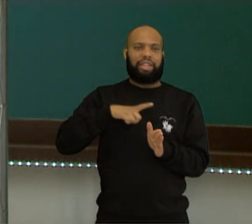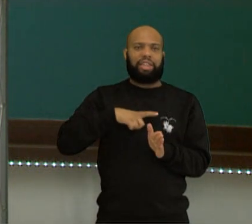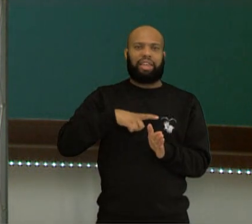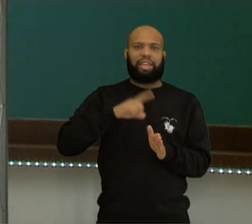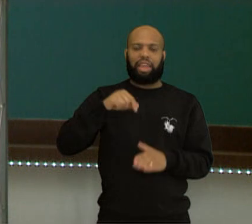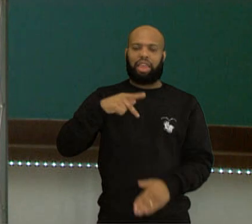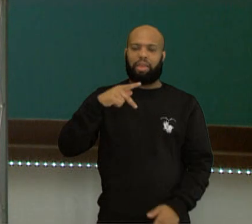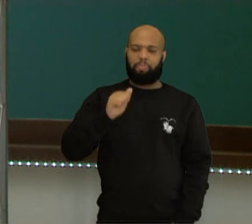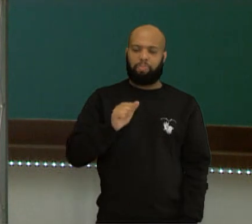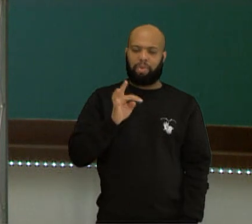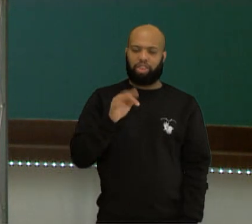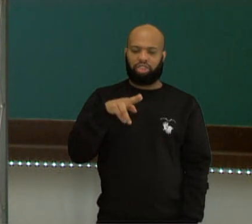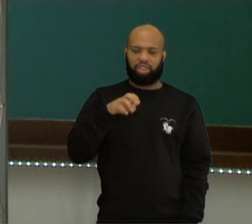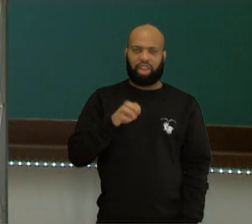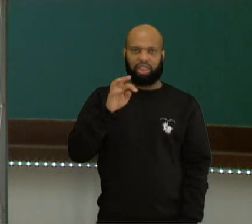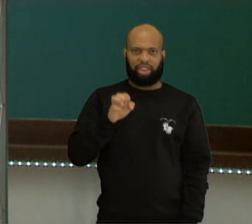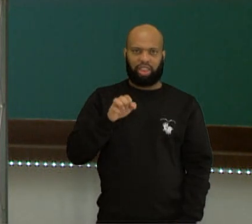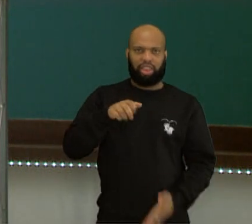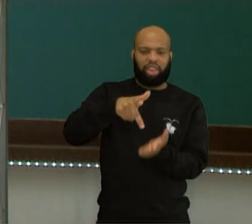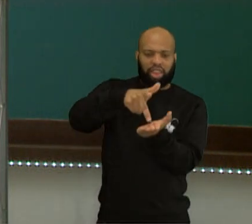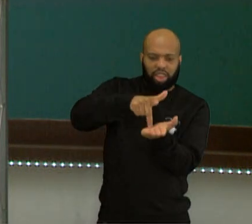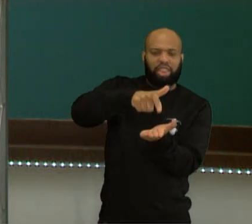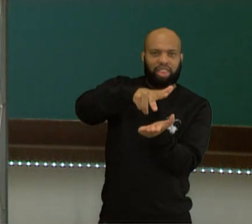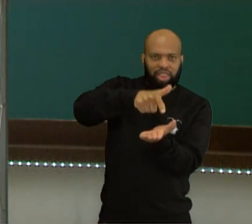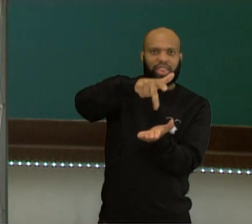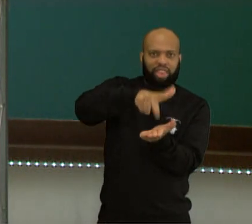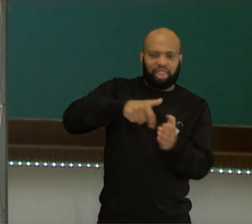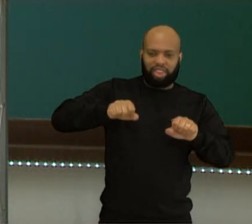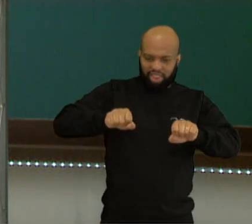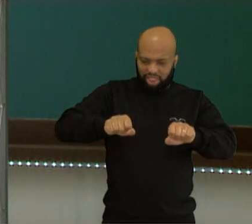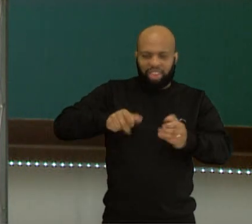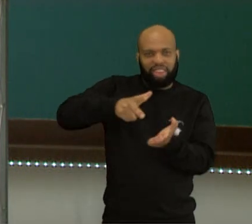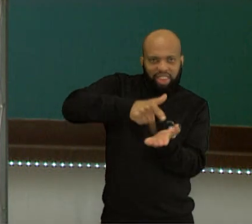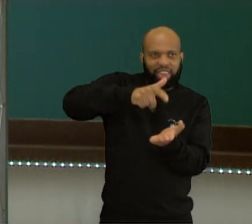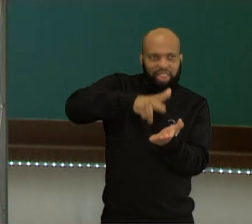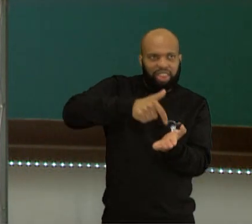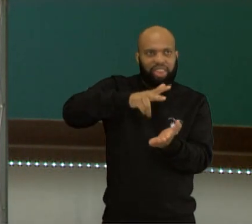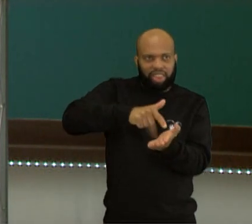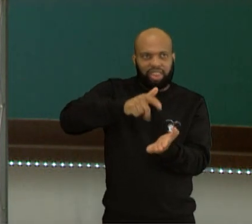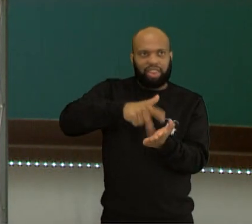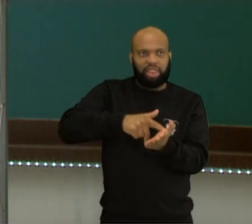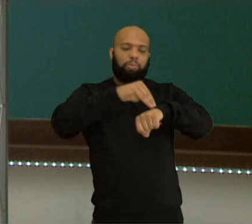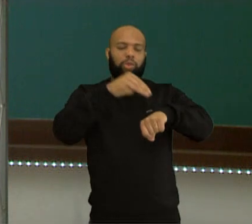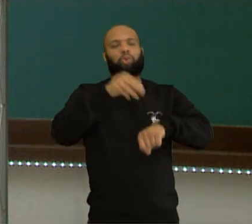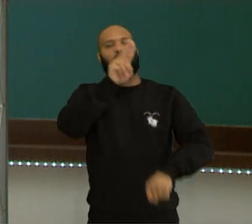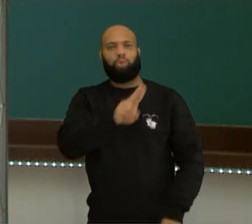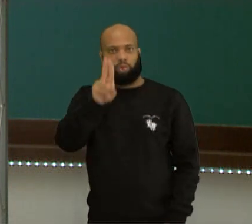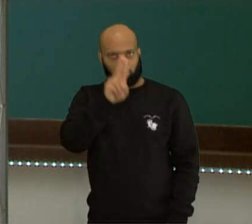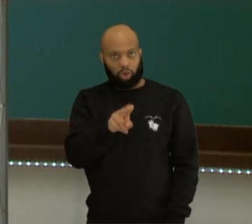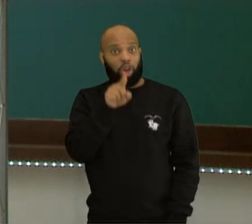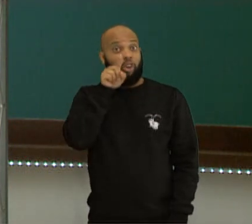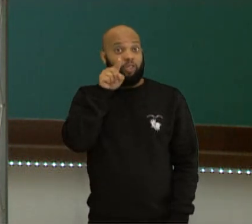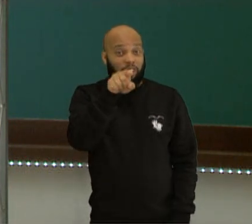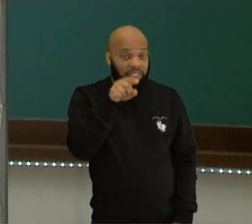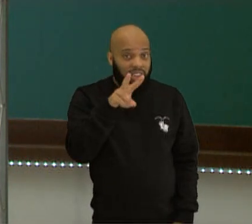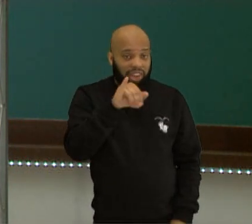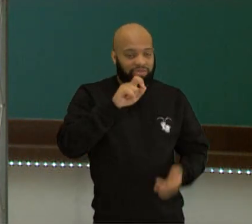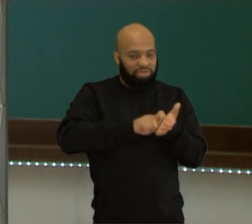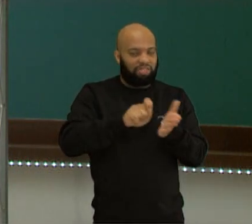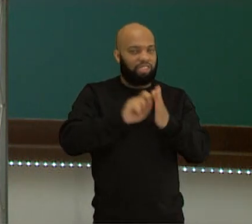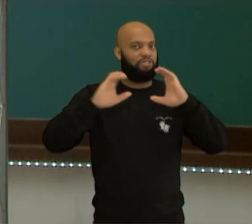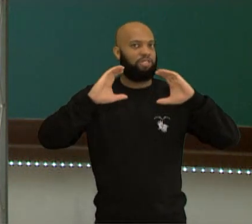entretenimento, tá? Certa empresa cobra por meio de cartão de crédito R$13 de valor mínimo, tá bom? É o